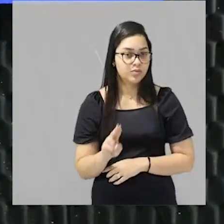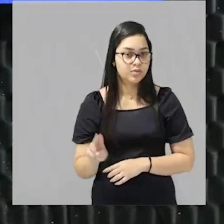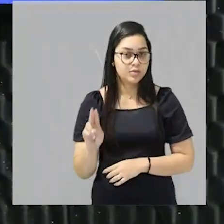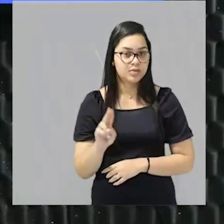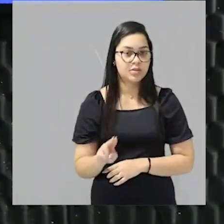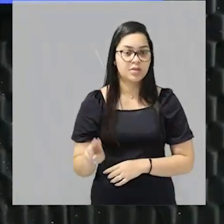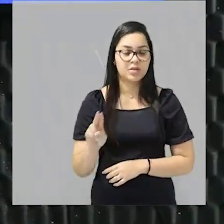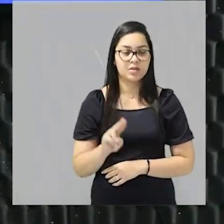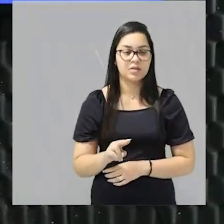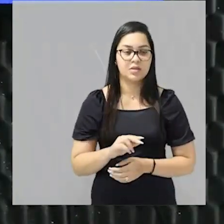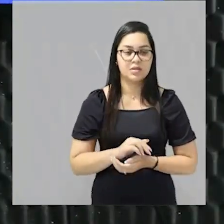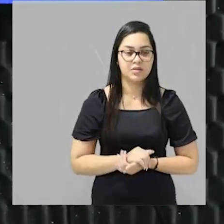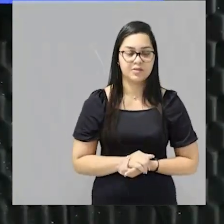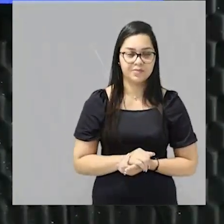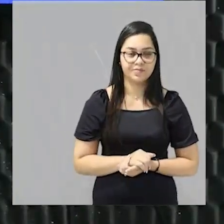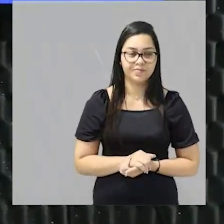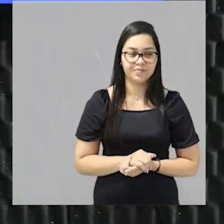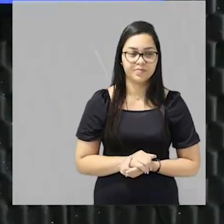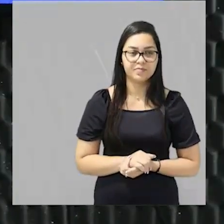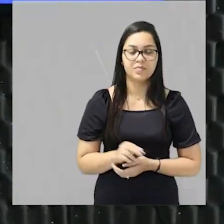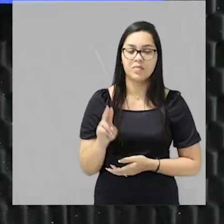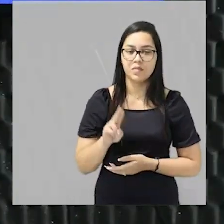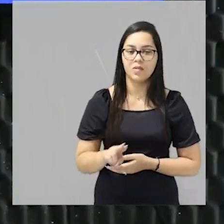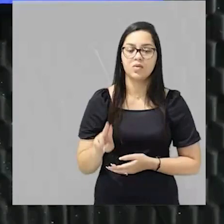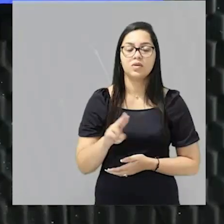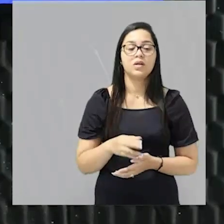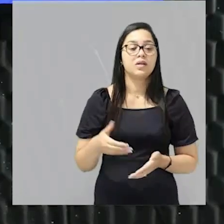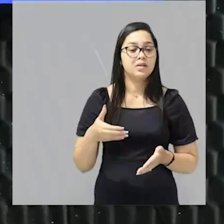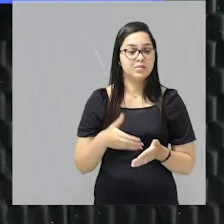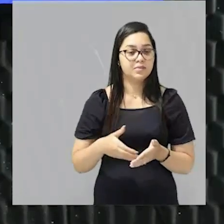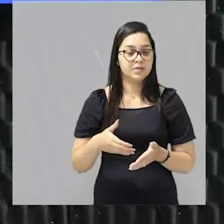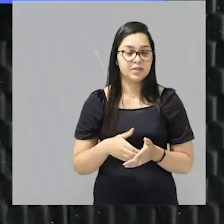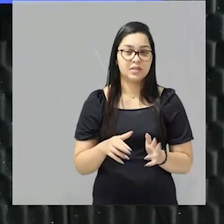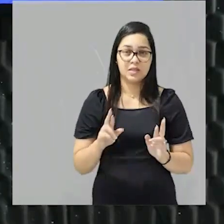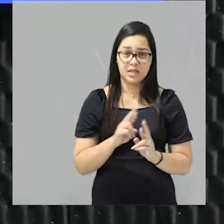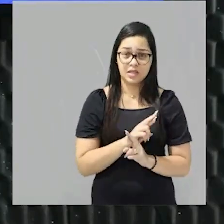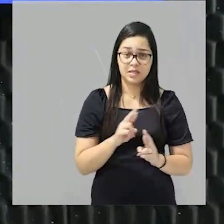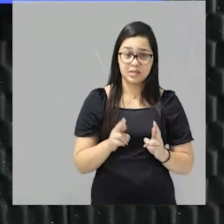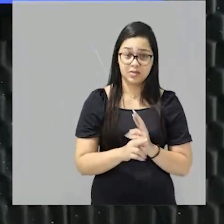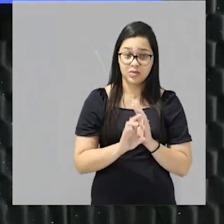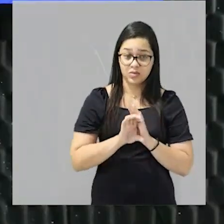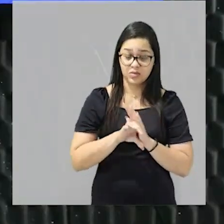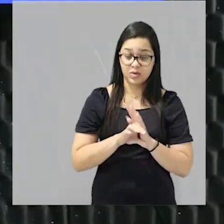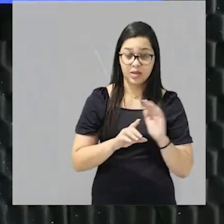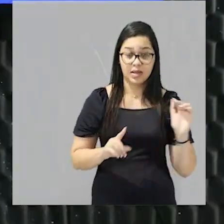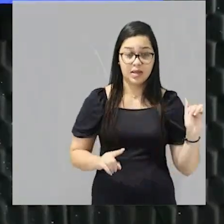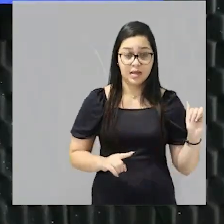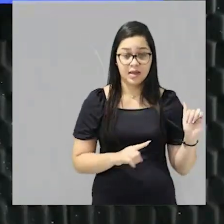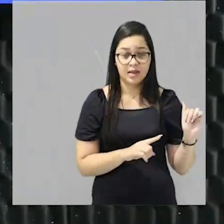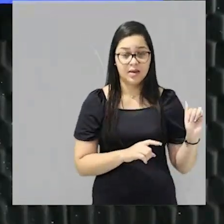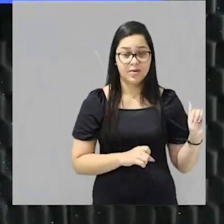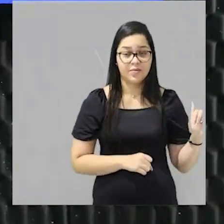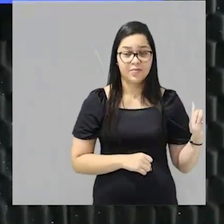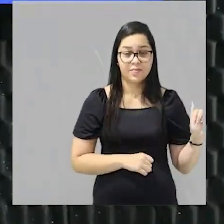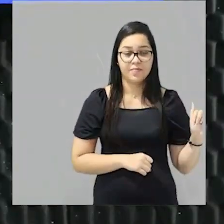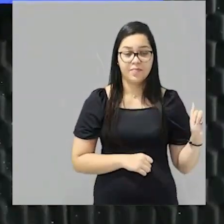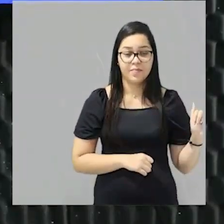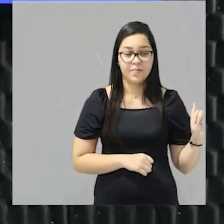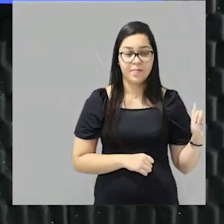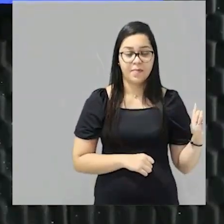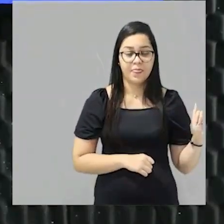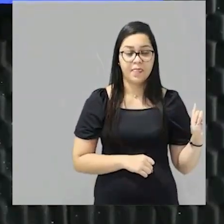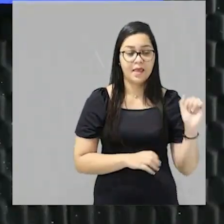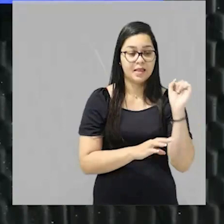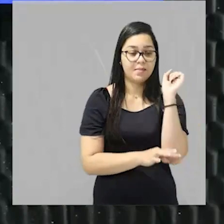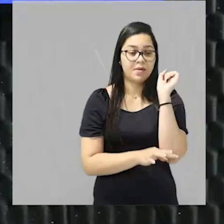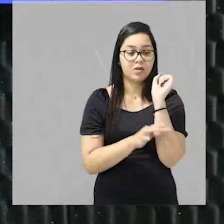coisa. Letra E, um forno pode fornecer calor para uma vasilha de água que está em seu interior com